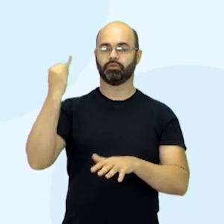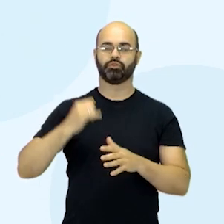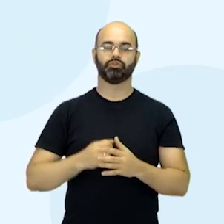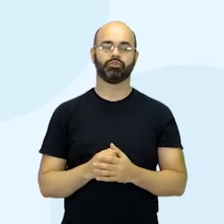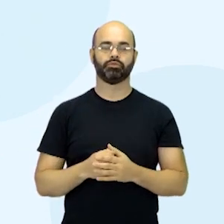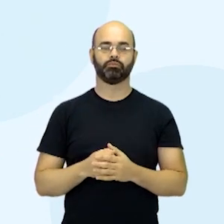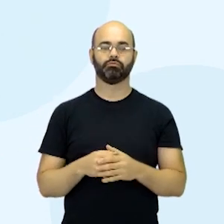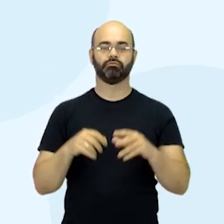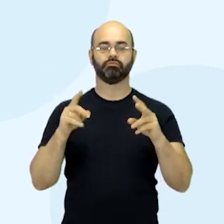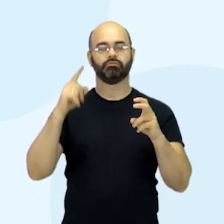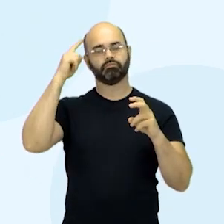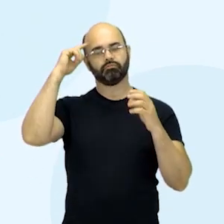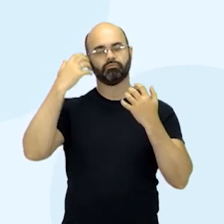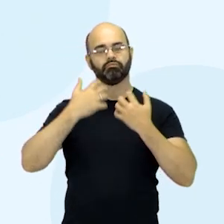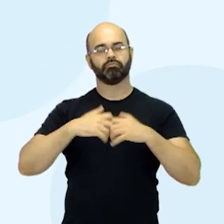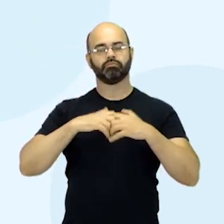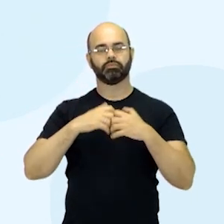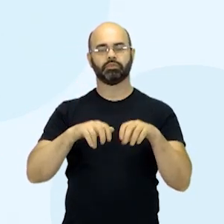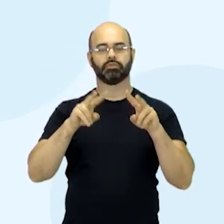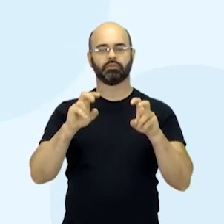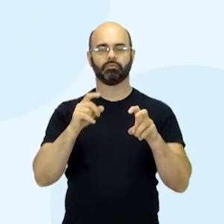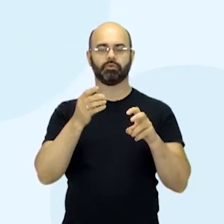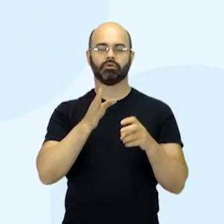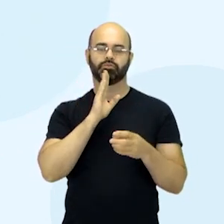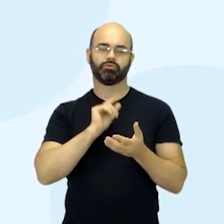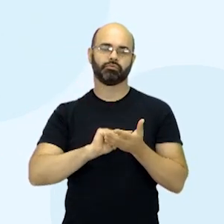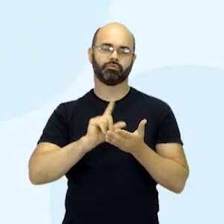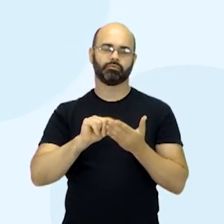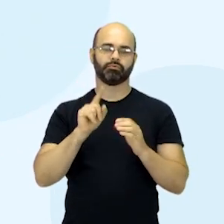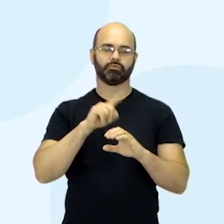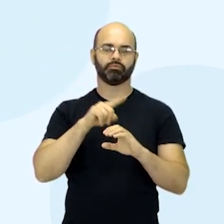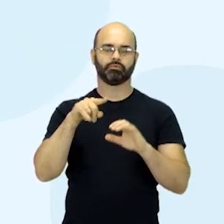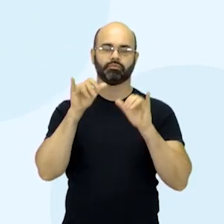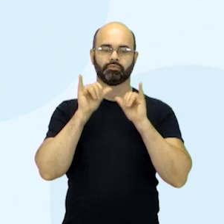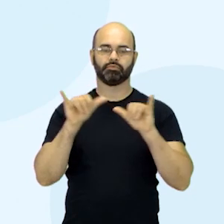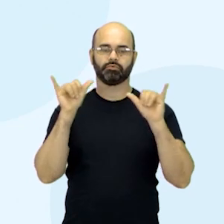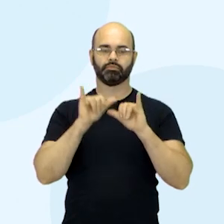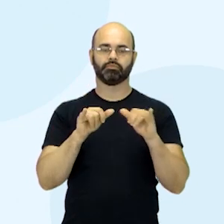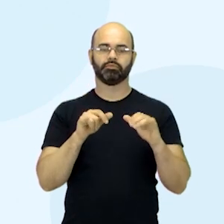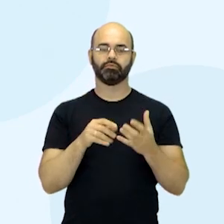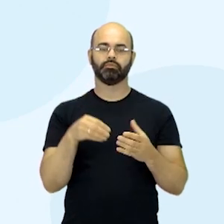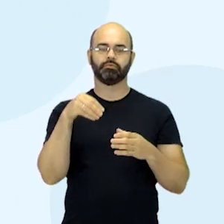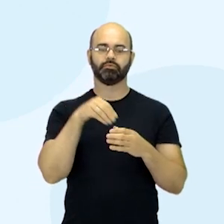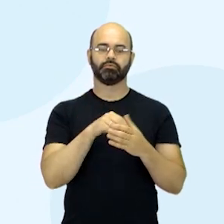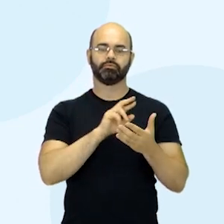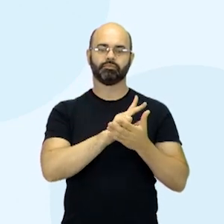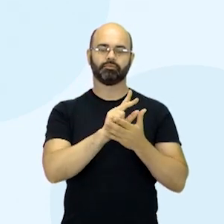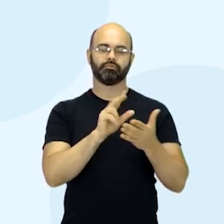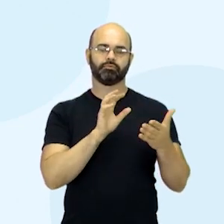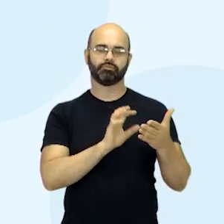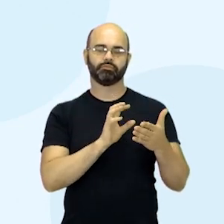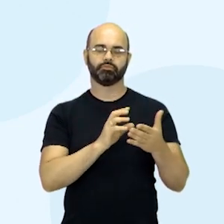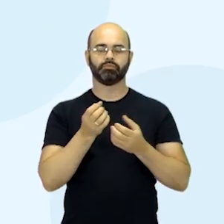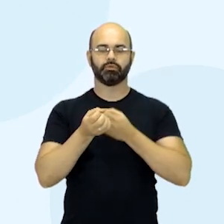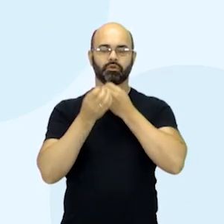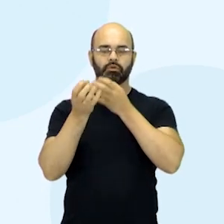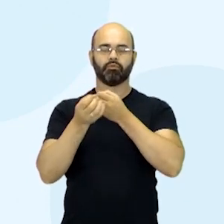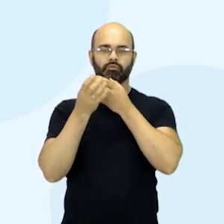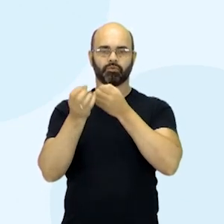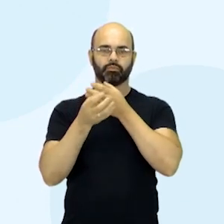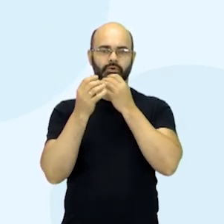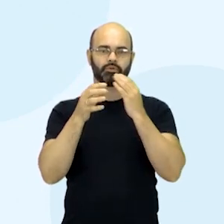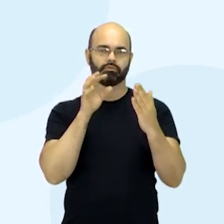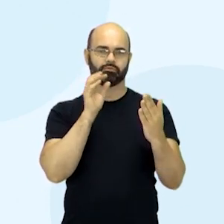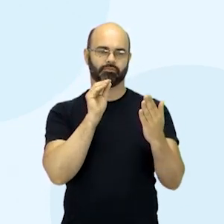texto, artigos de divulgação científica e sobre os elementos utilizados na validação das informações.